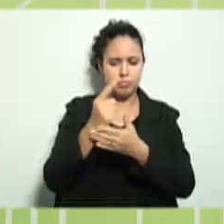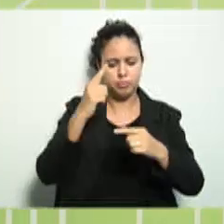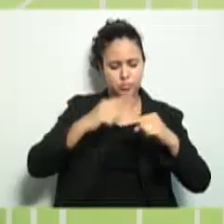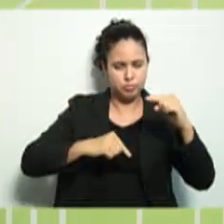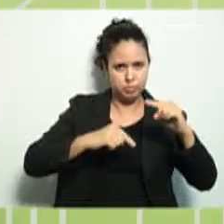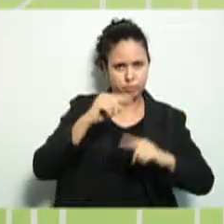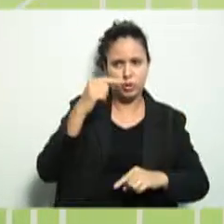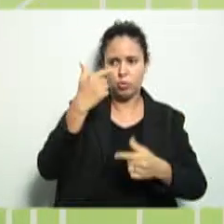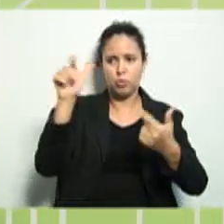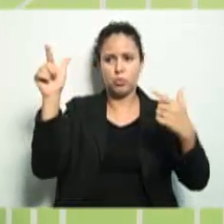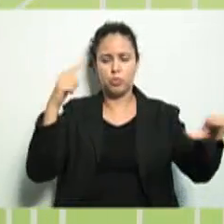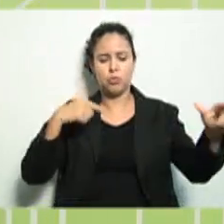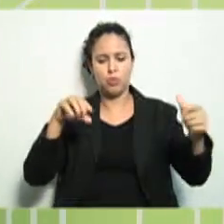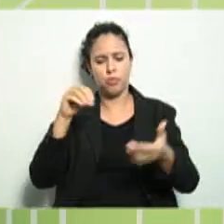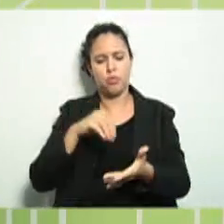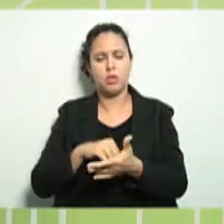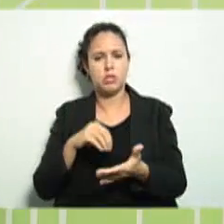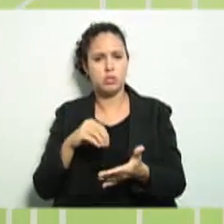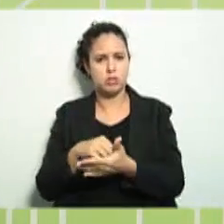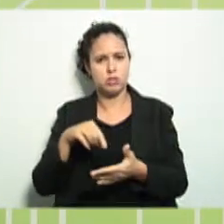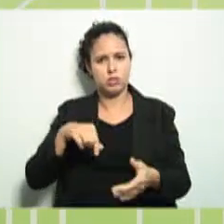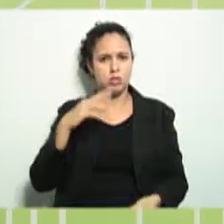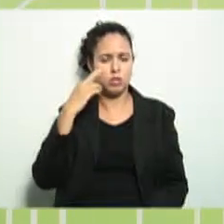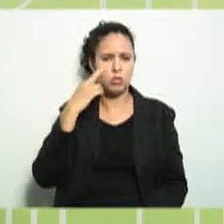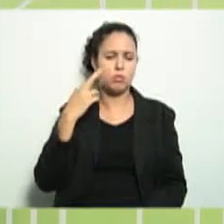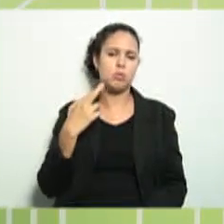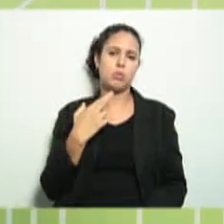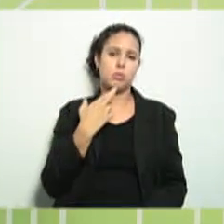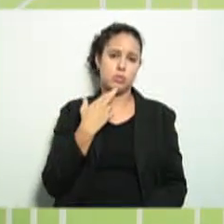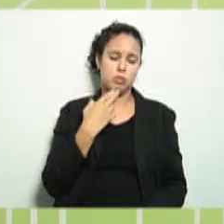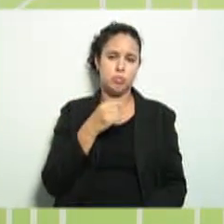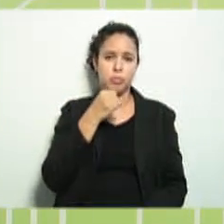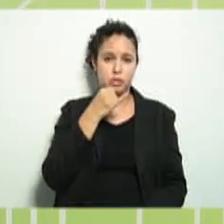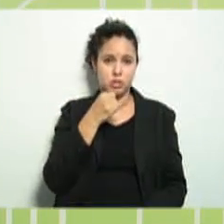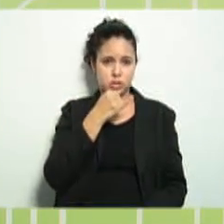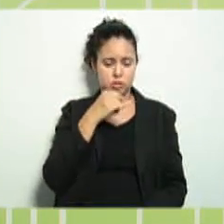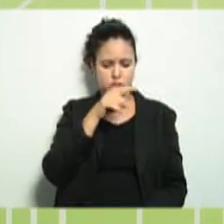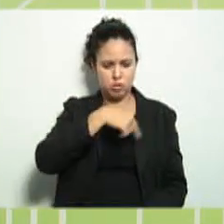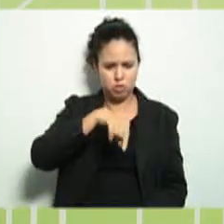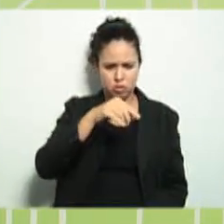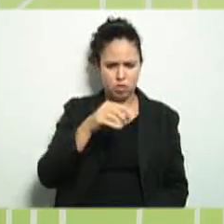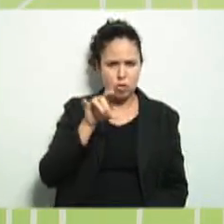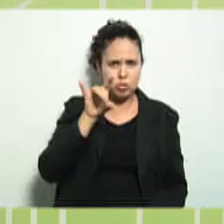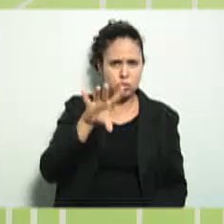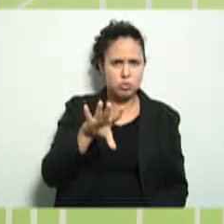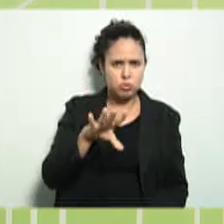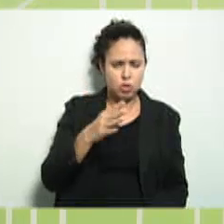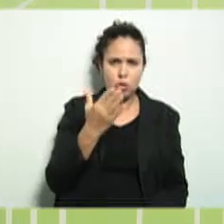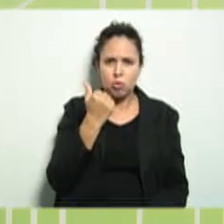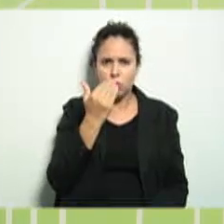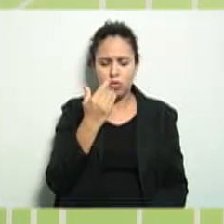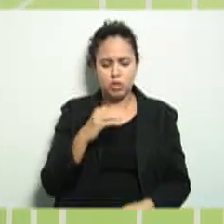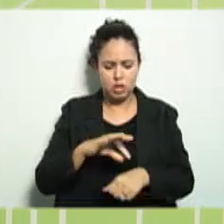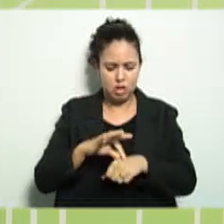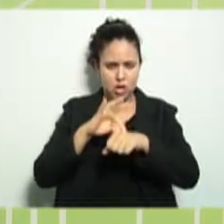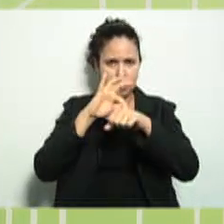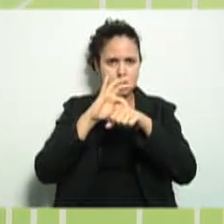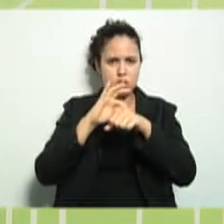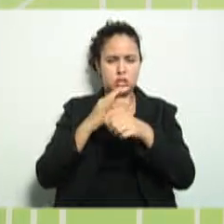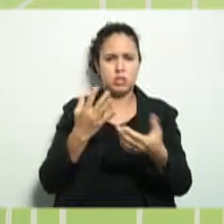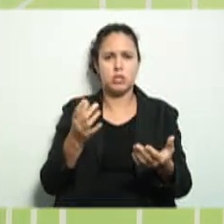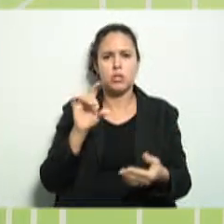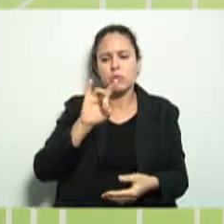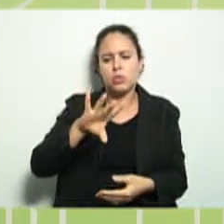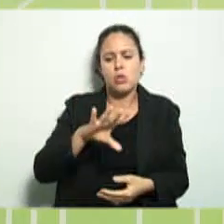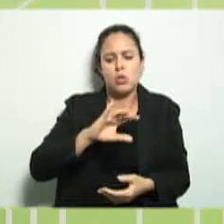não produzimos. Nós não vivemos só de soja, só de carne bovina. No gráfico anterior do nosso